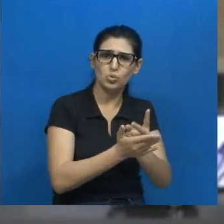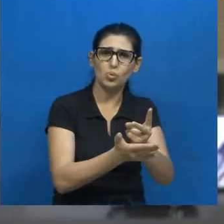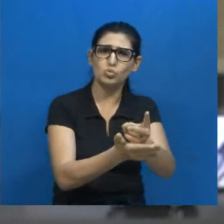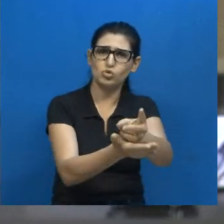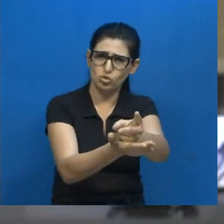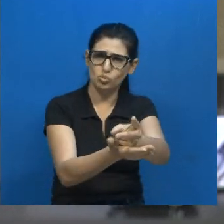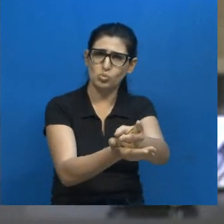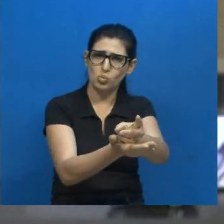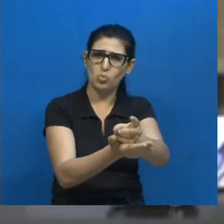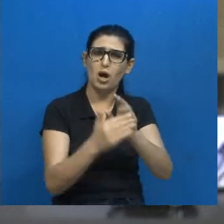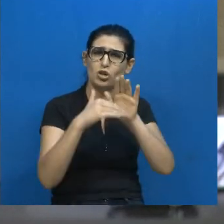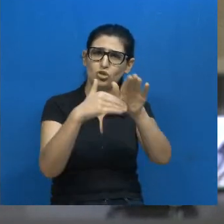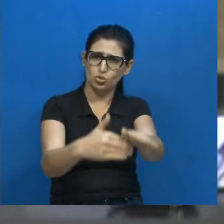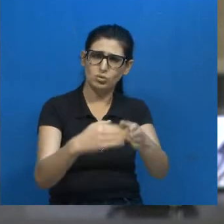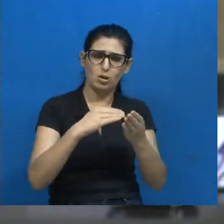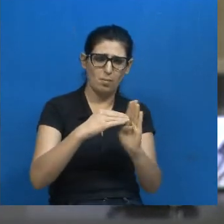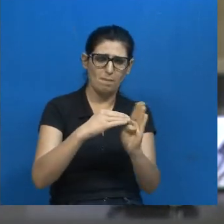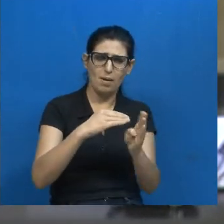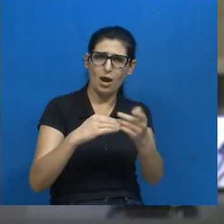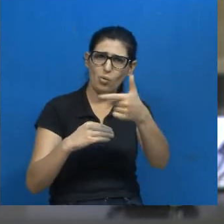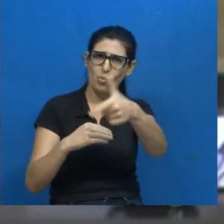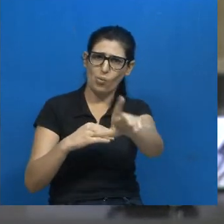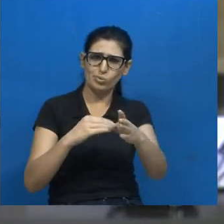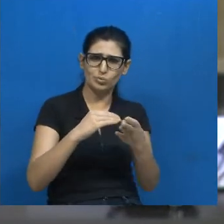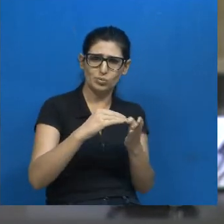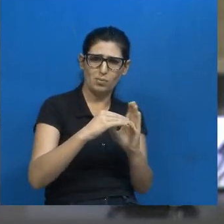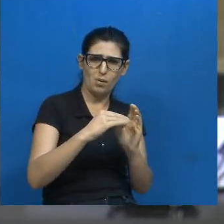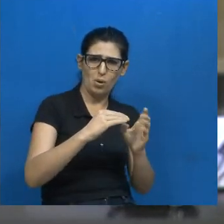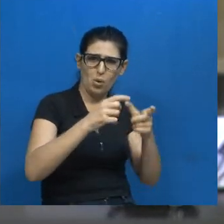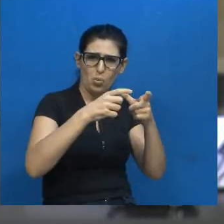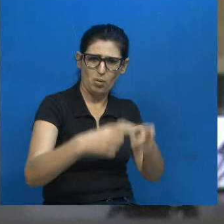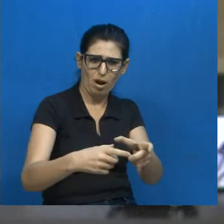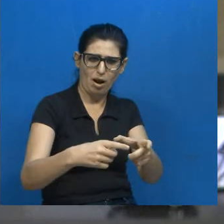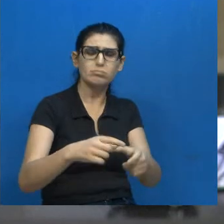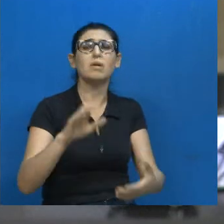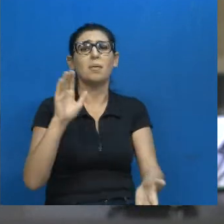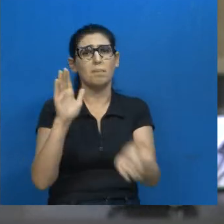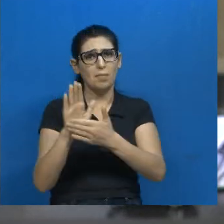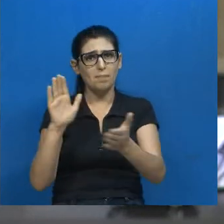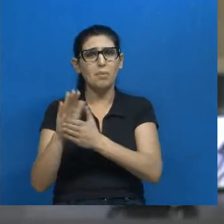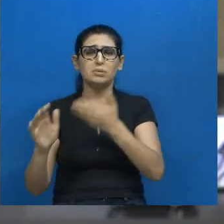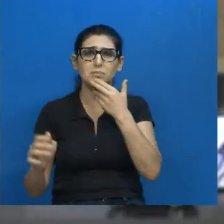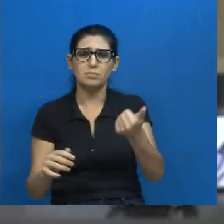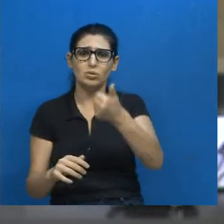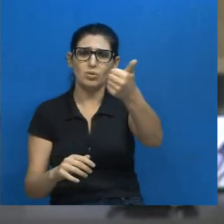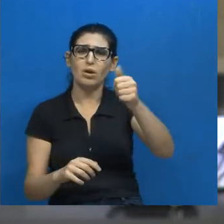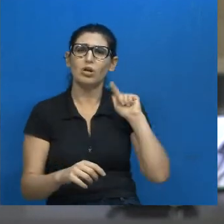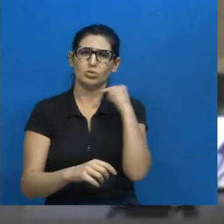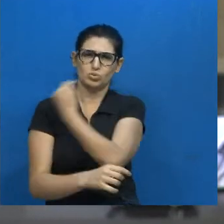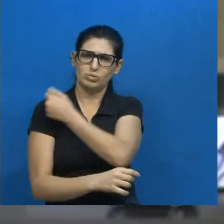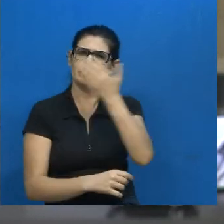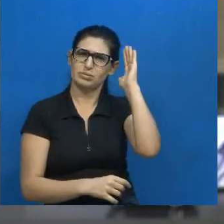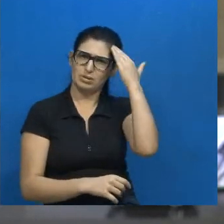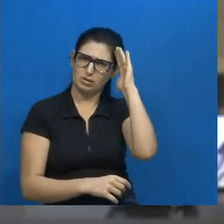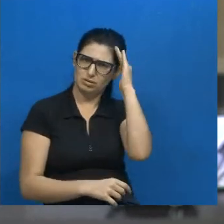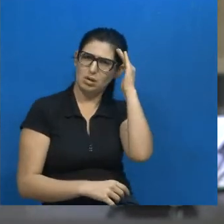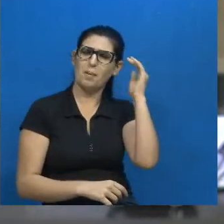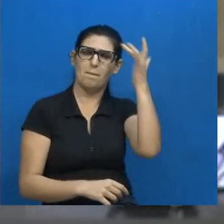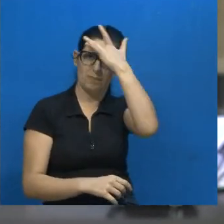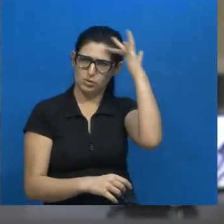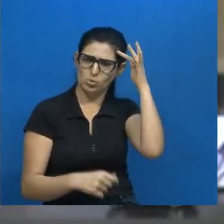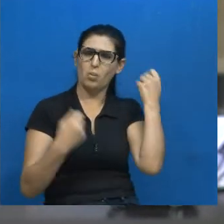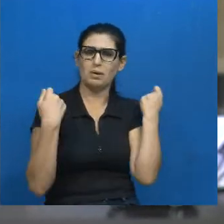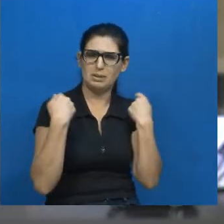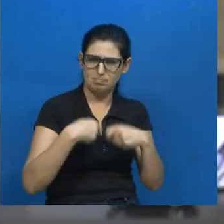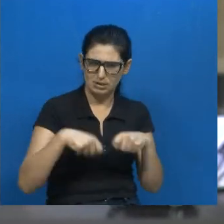a necessidade da região do senhor para a gente poder tentar propor uma melhoria lá, porque a gente entendeu a necessidade do pessoal que vem